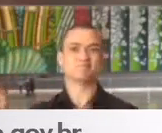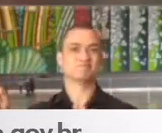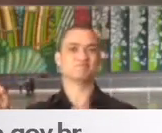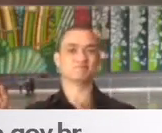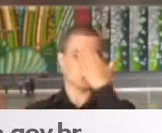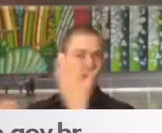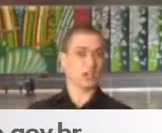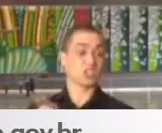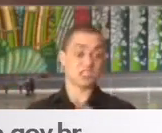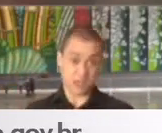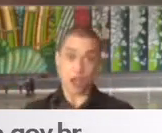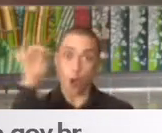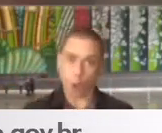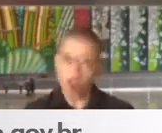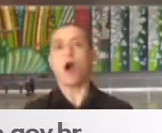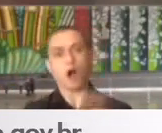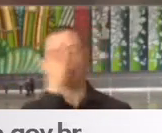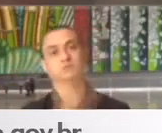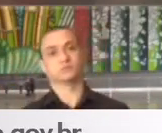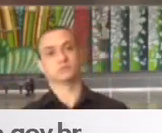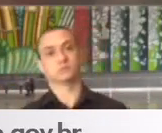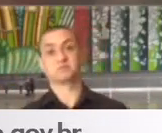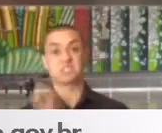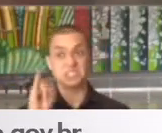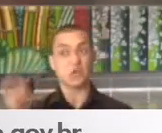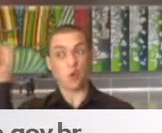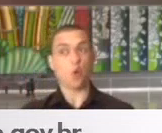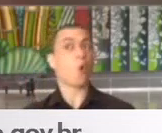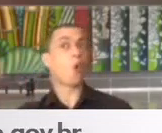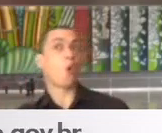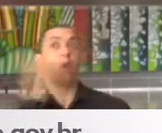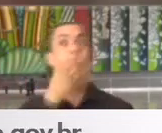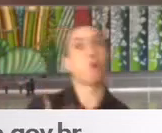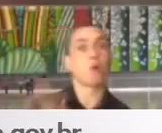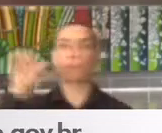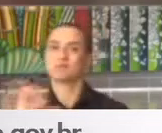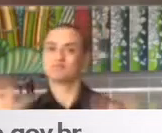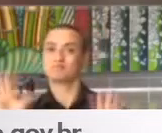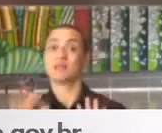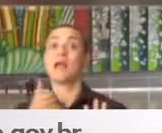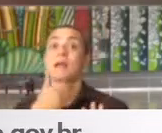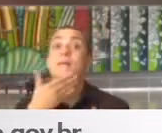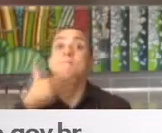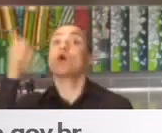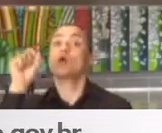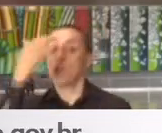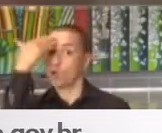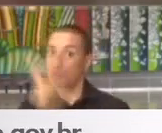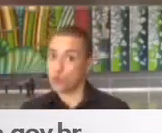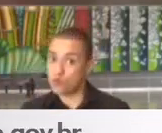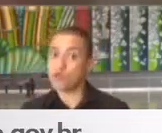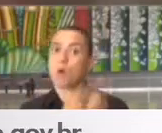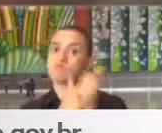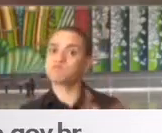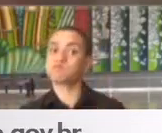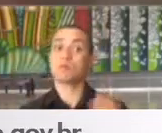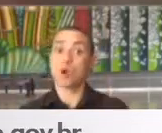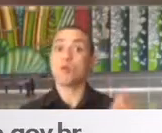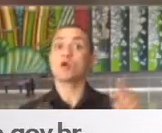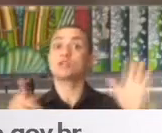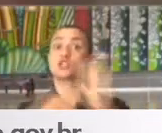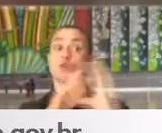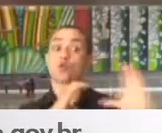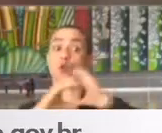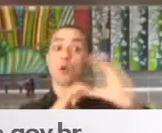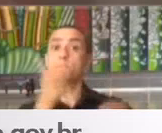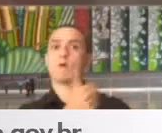desses veículos de comunicação. Independentemente se elas são boas ou más, siga acompanhando informações de veículos de comunicação. Esses